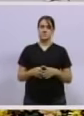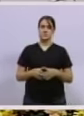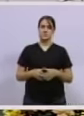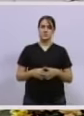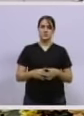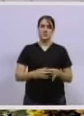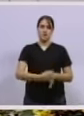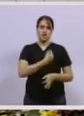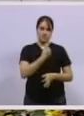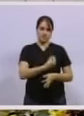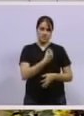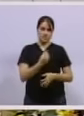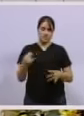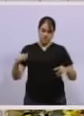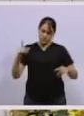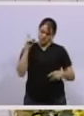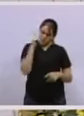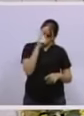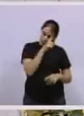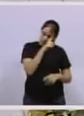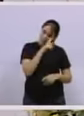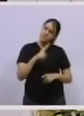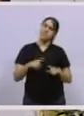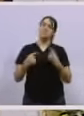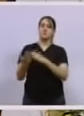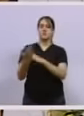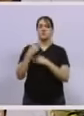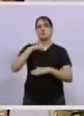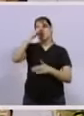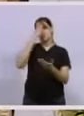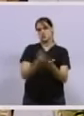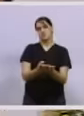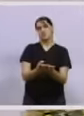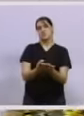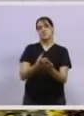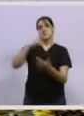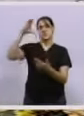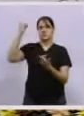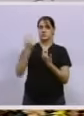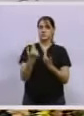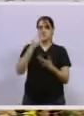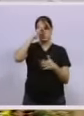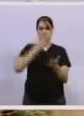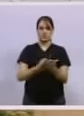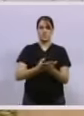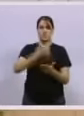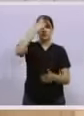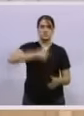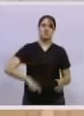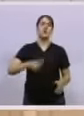Foi a vida que foi difícil dentro de nós que me deu condições de acreditar do jeito que eu acredito, de ser humano do jeito que eu